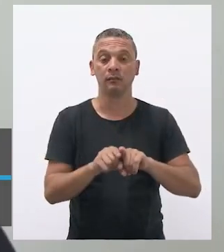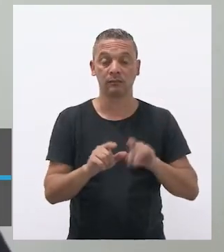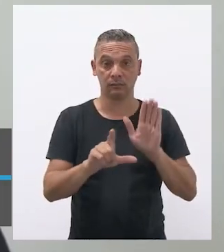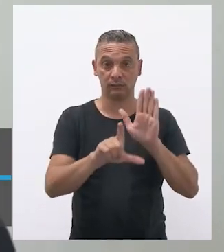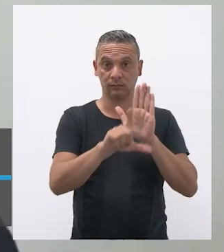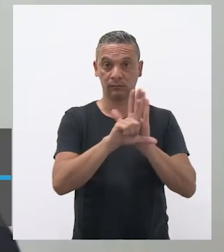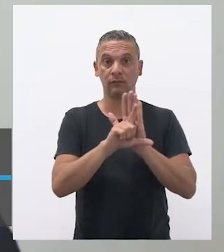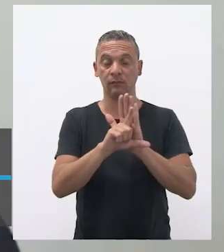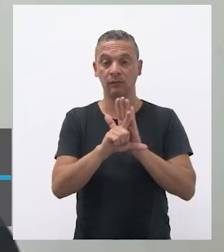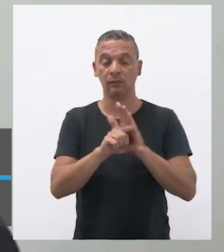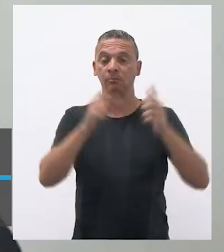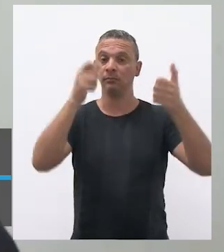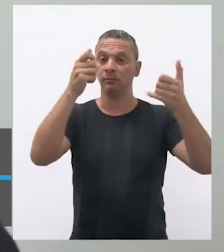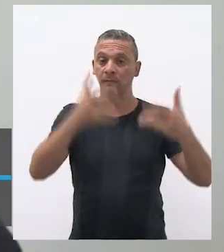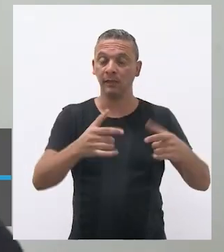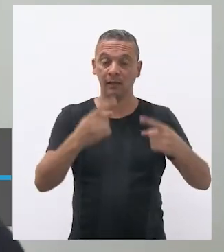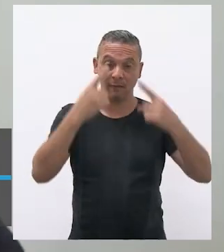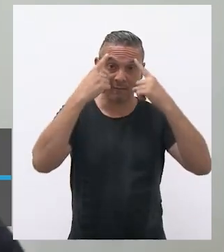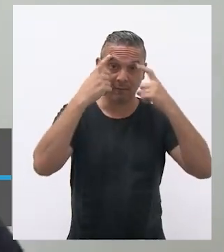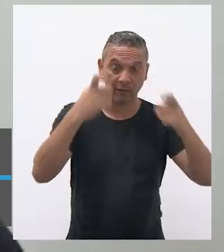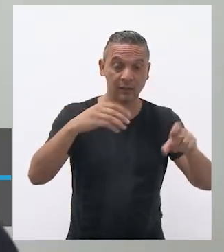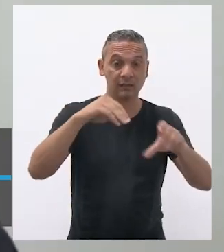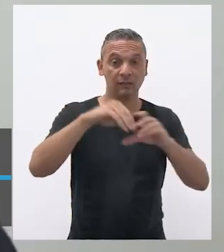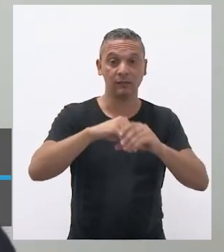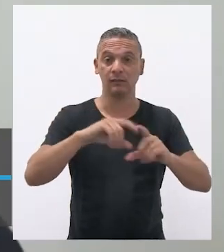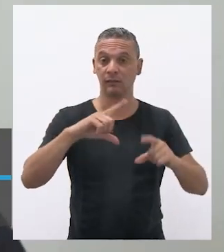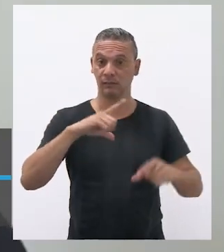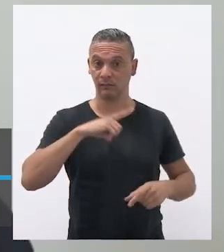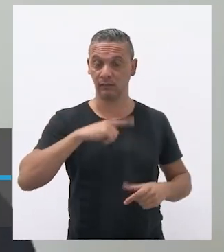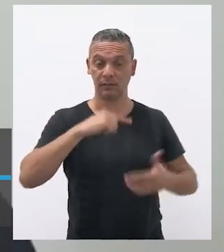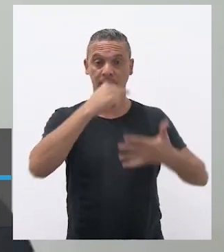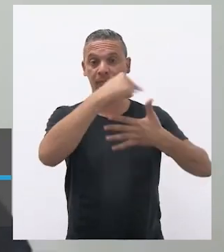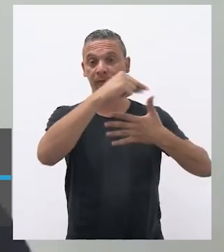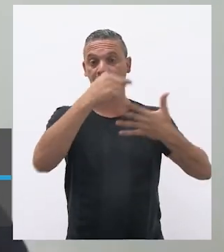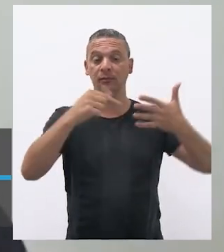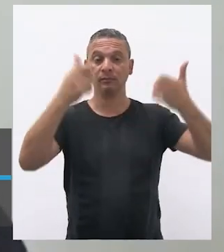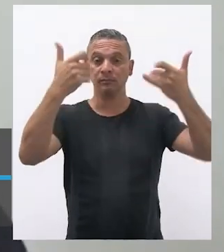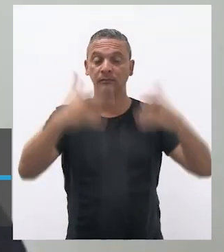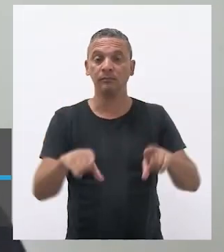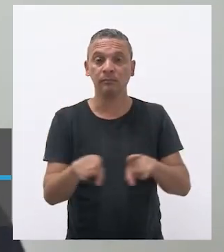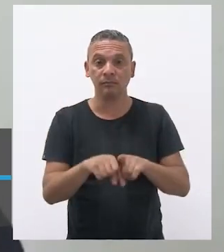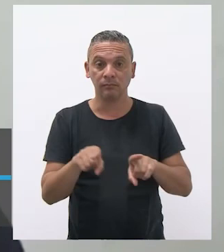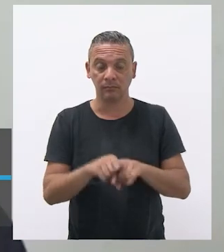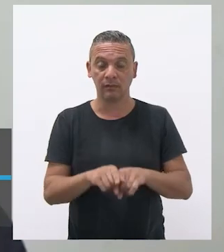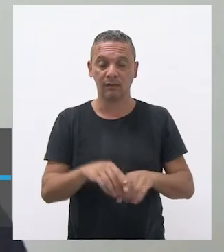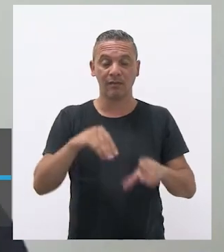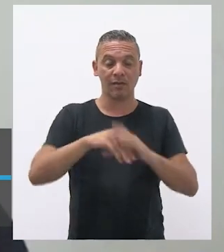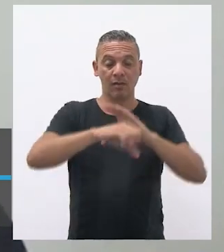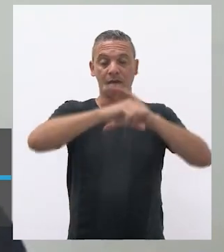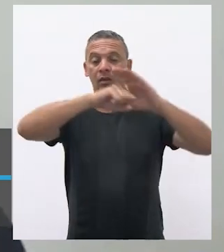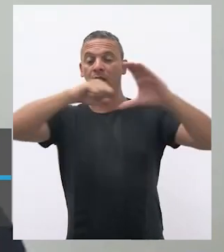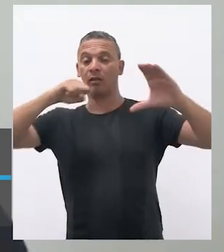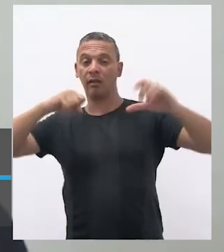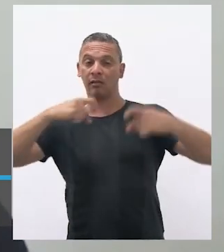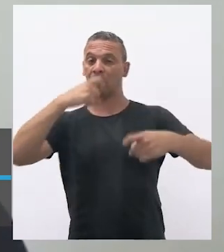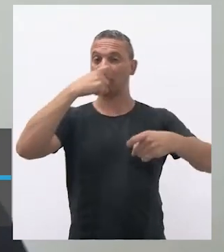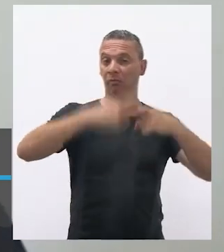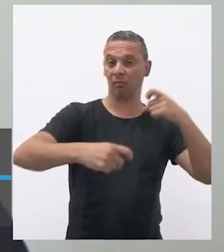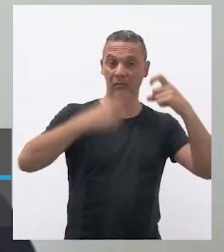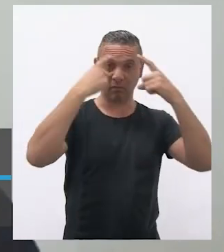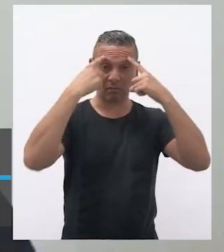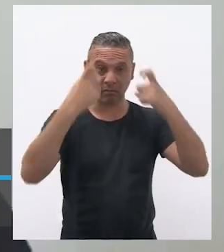violência sexual ela vai além, né, das condutas de estupro, e a Lei Maria